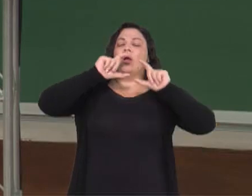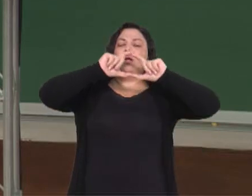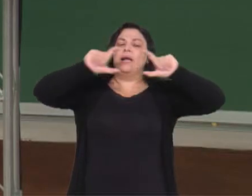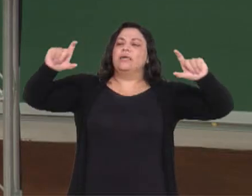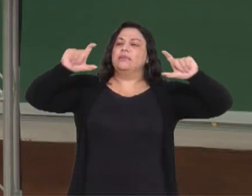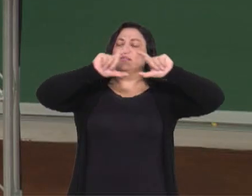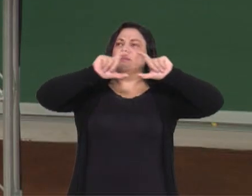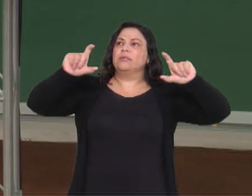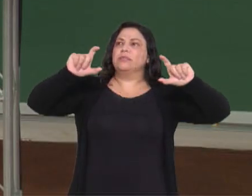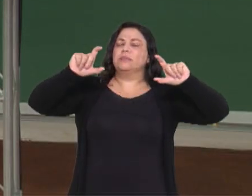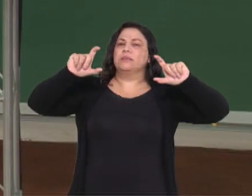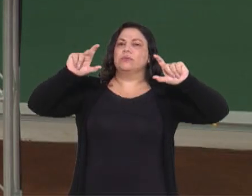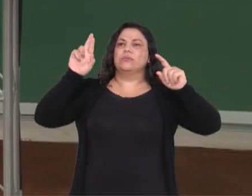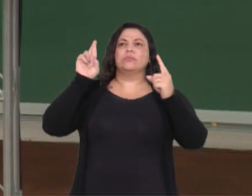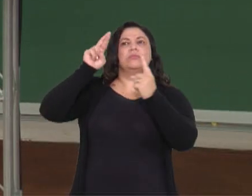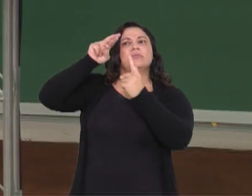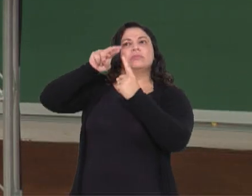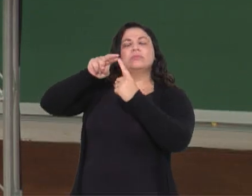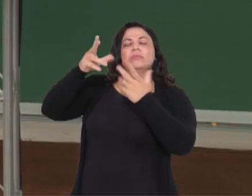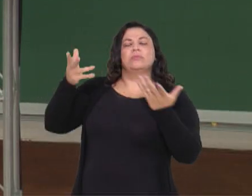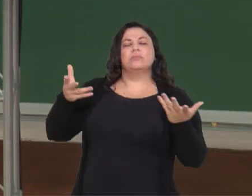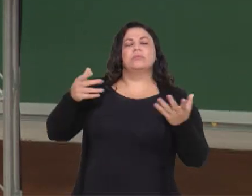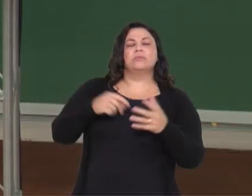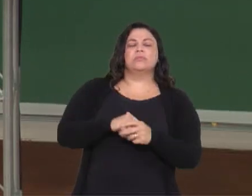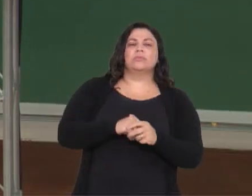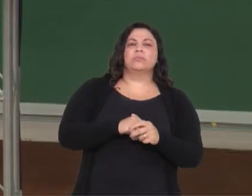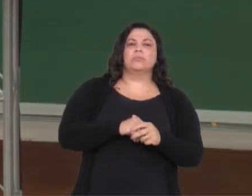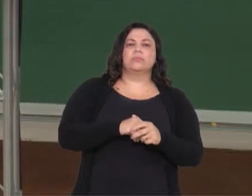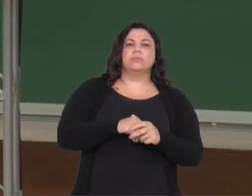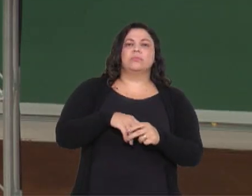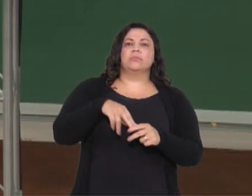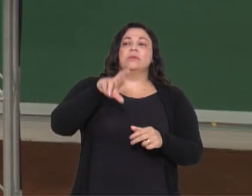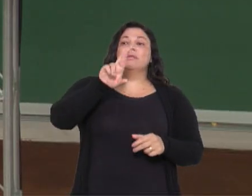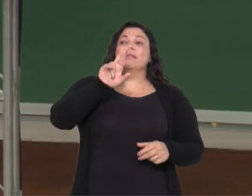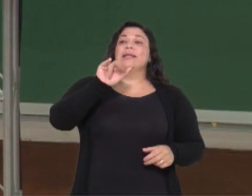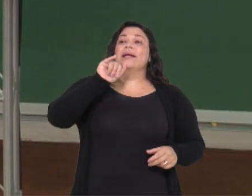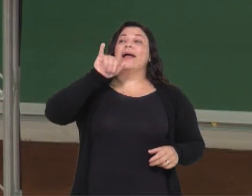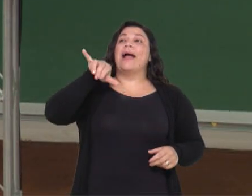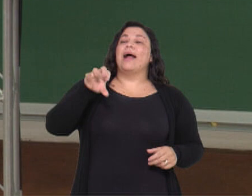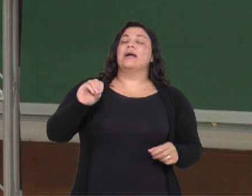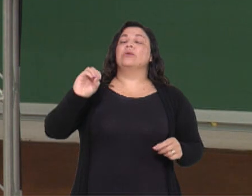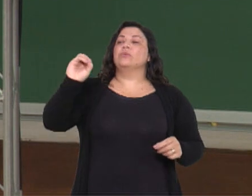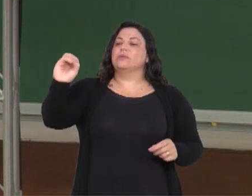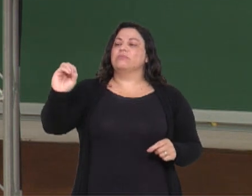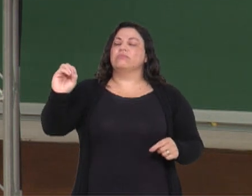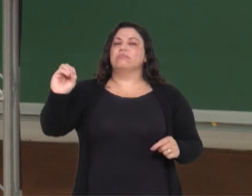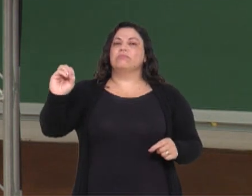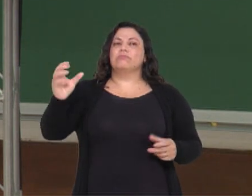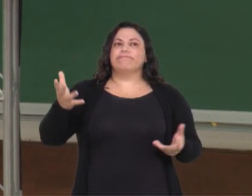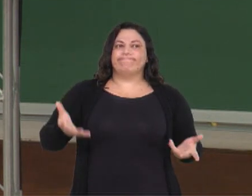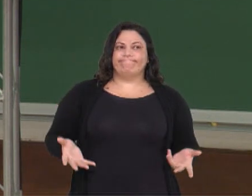ponto central do plano cartesiano. Uma circunferência de raio zero localizada ao centro do plano cartesiano. Tá?